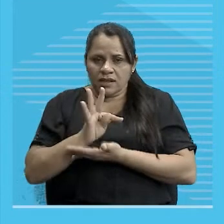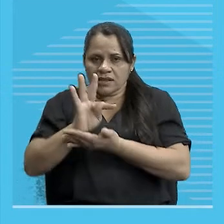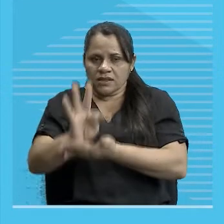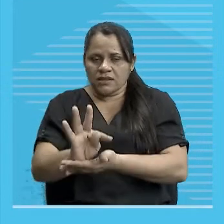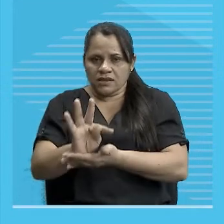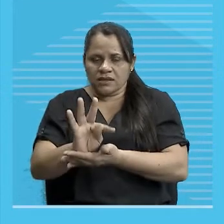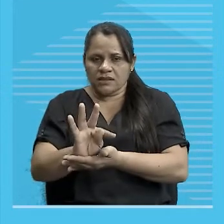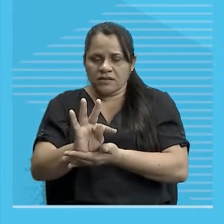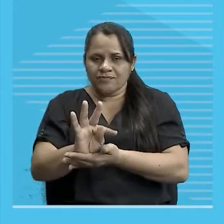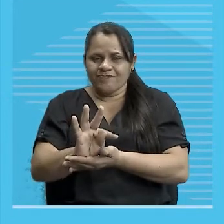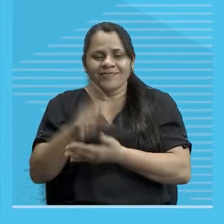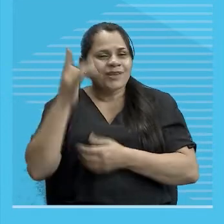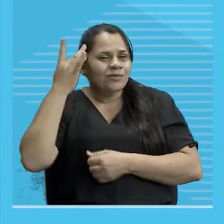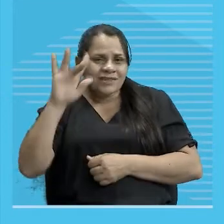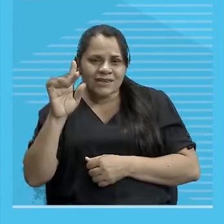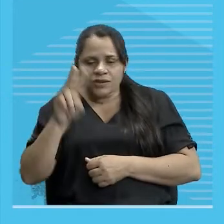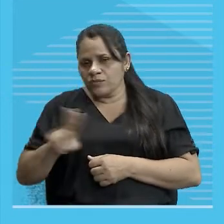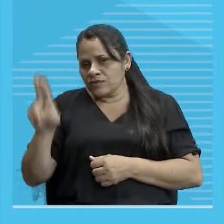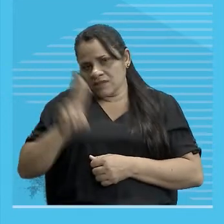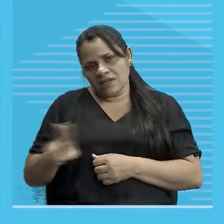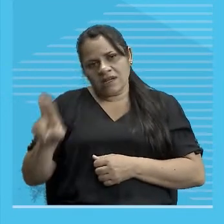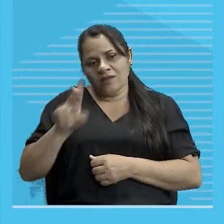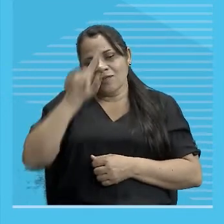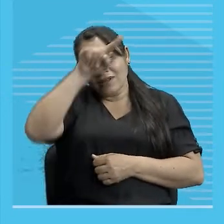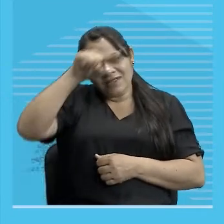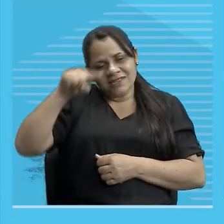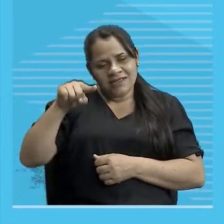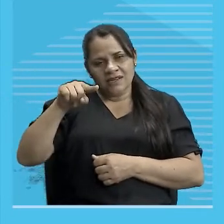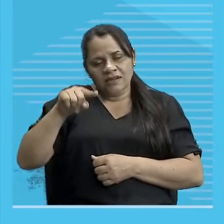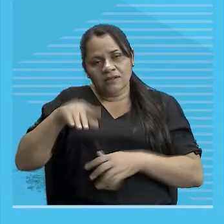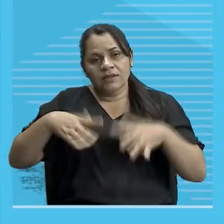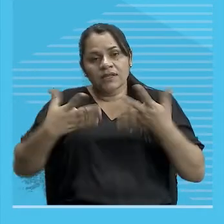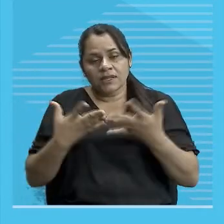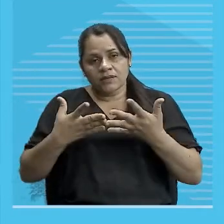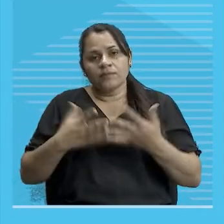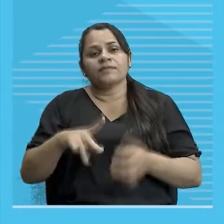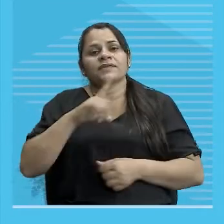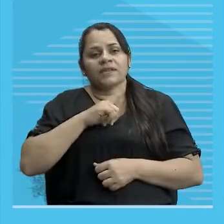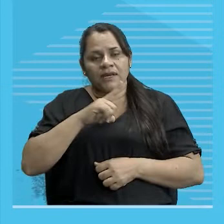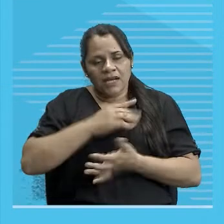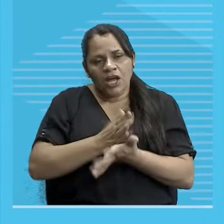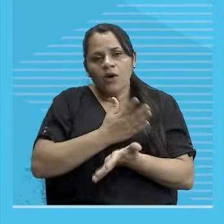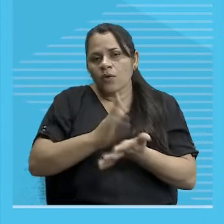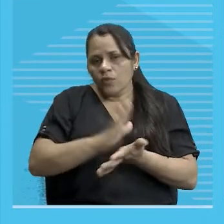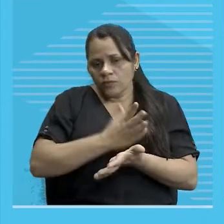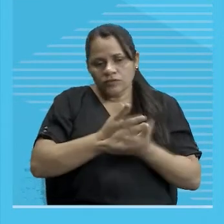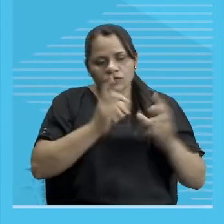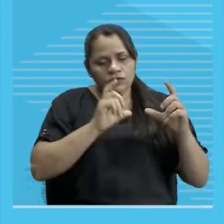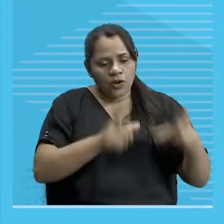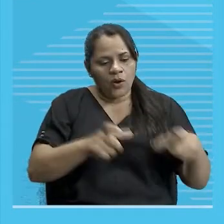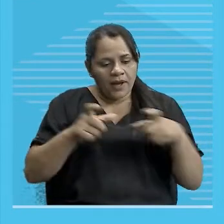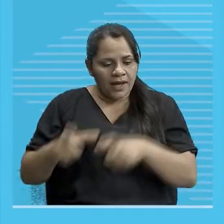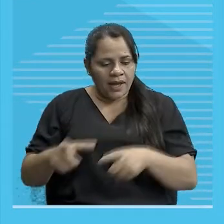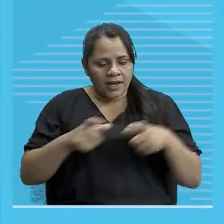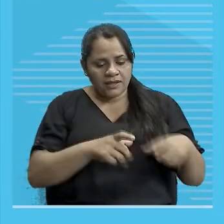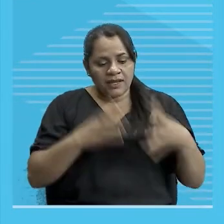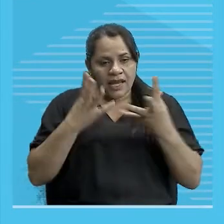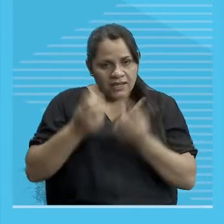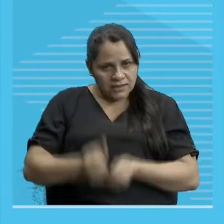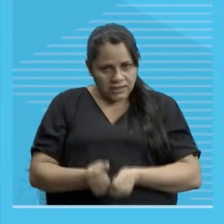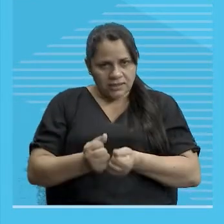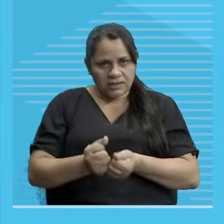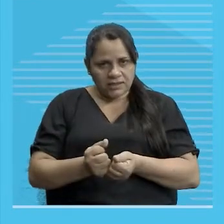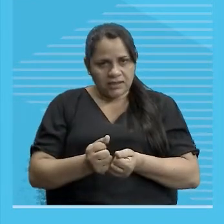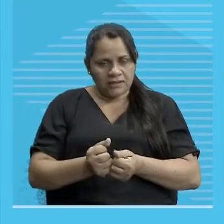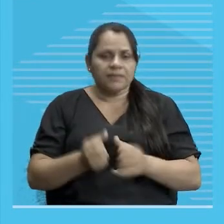A. O que que a tia Flavinha vai dizer? Tem alguns nomes de lugares que aceitam anteposição de artigo, tem outros que